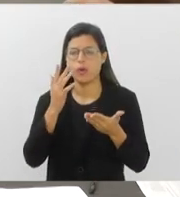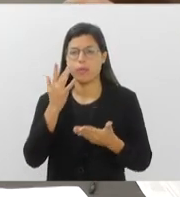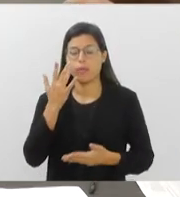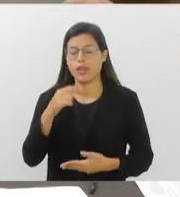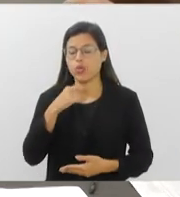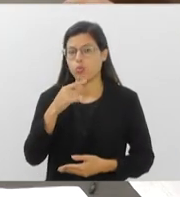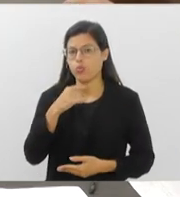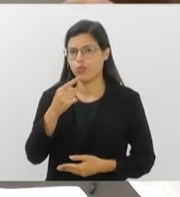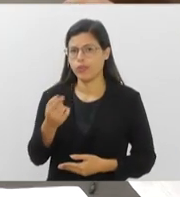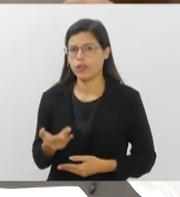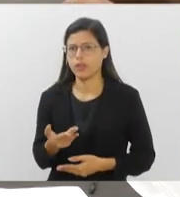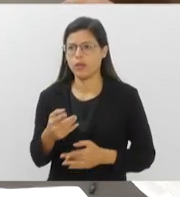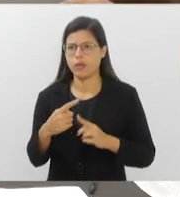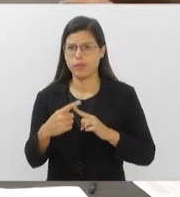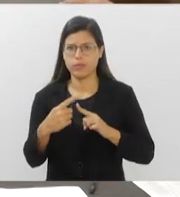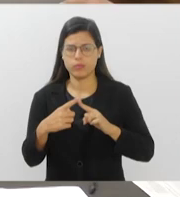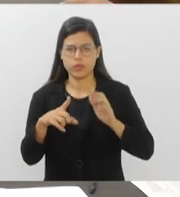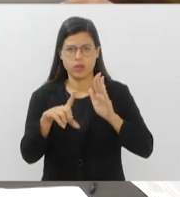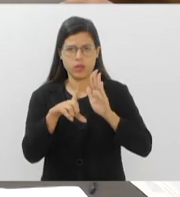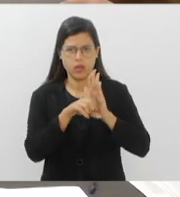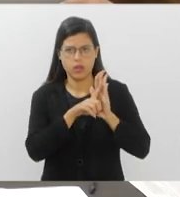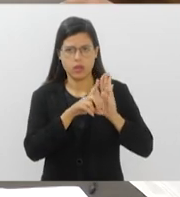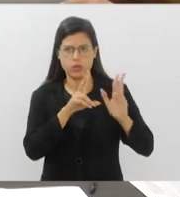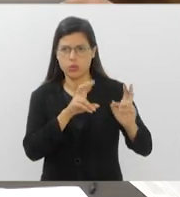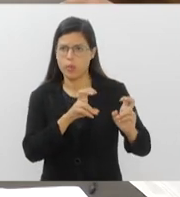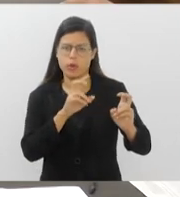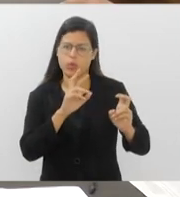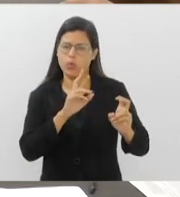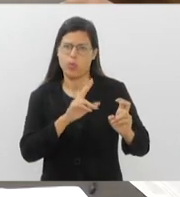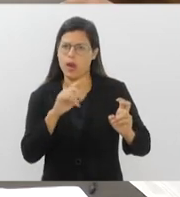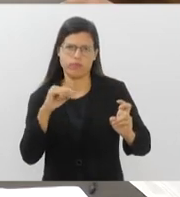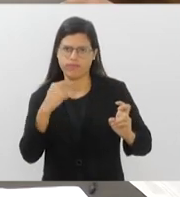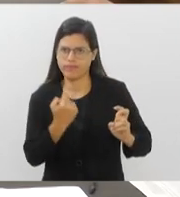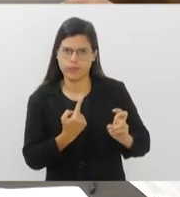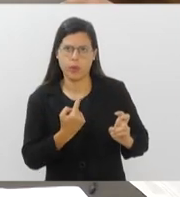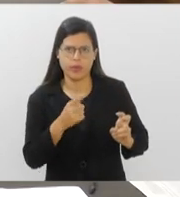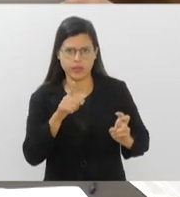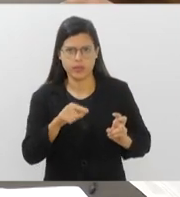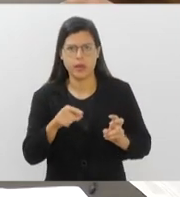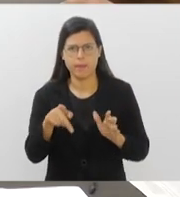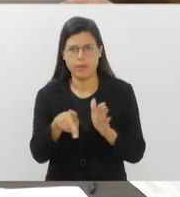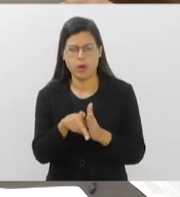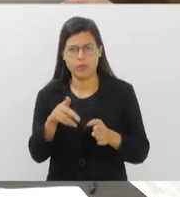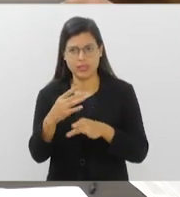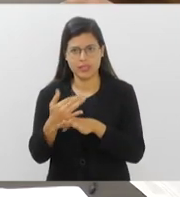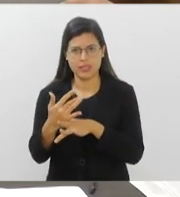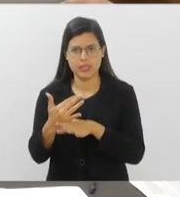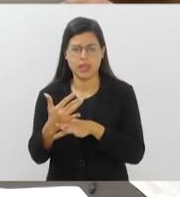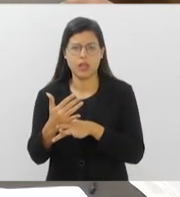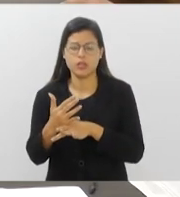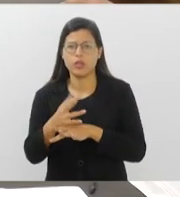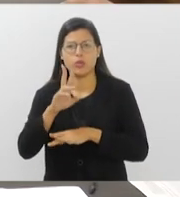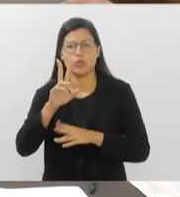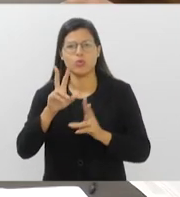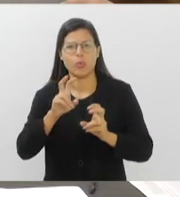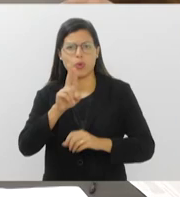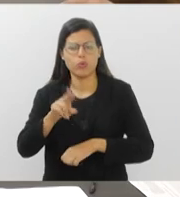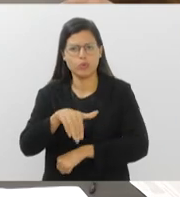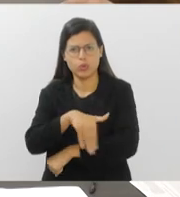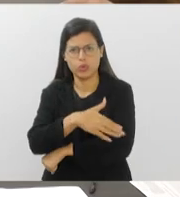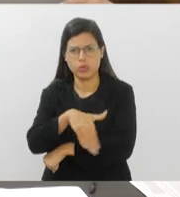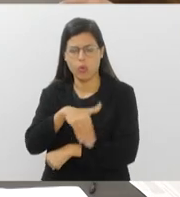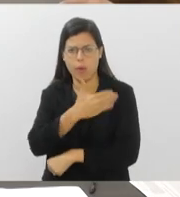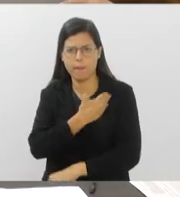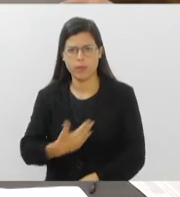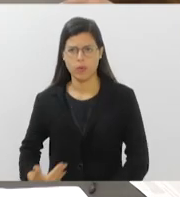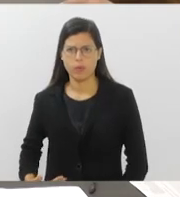é porque quem legisla sobre esse recorte que ela dá não somos nós, é o município, né? Que é o uso de vias públicas. Exato. Né?